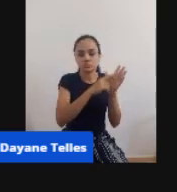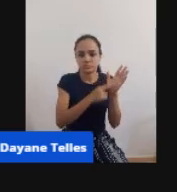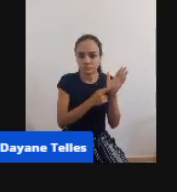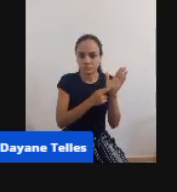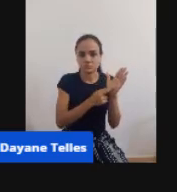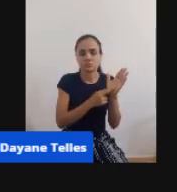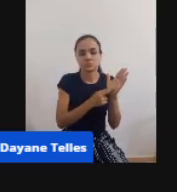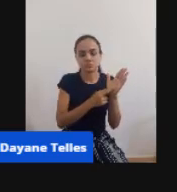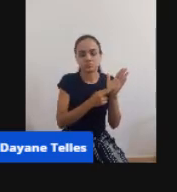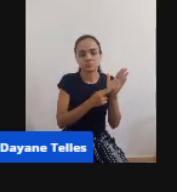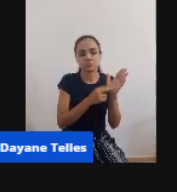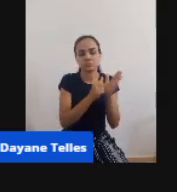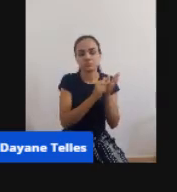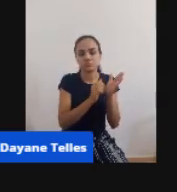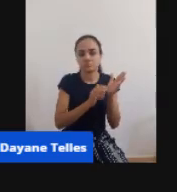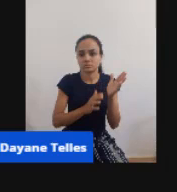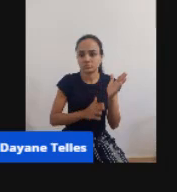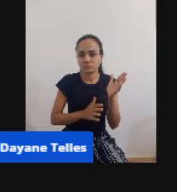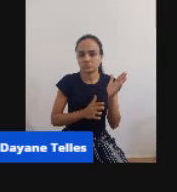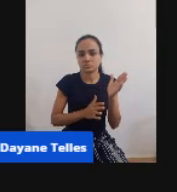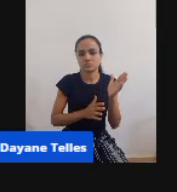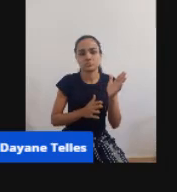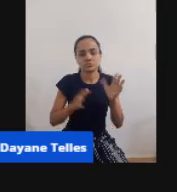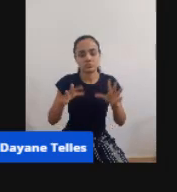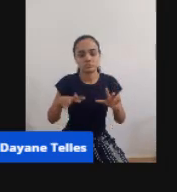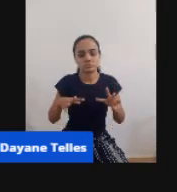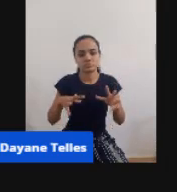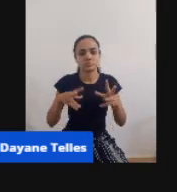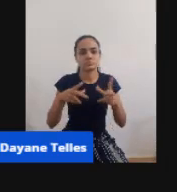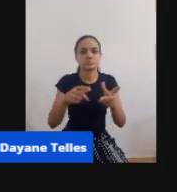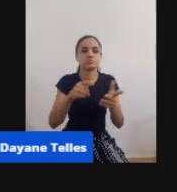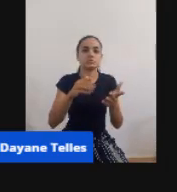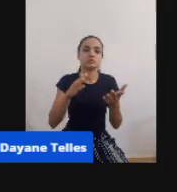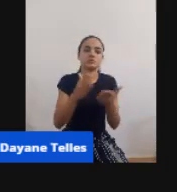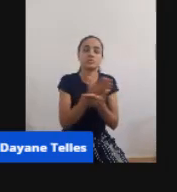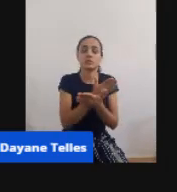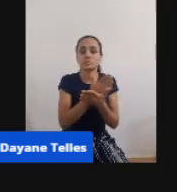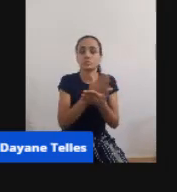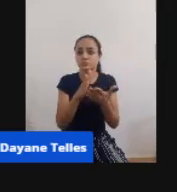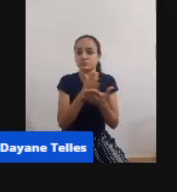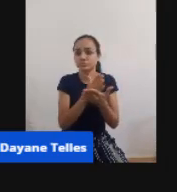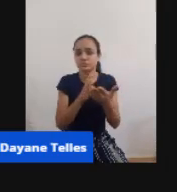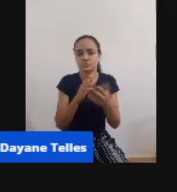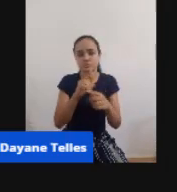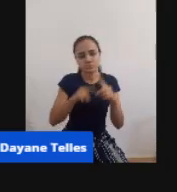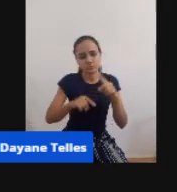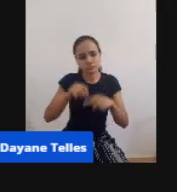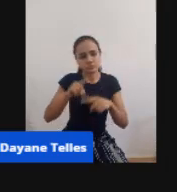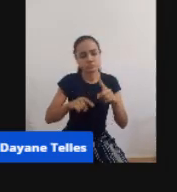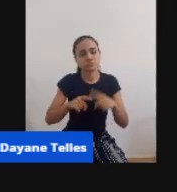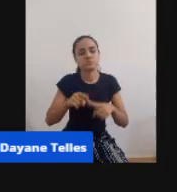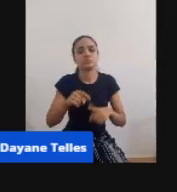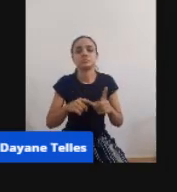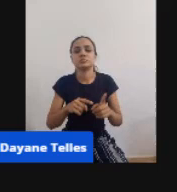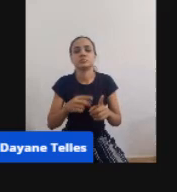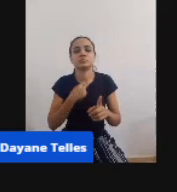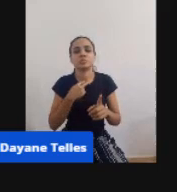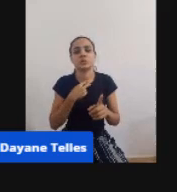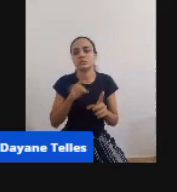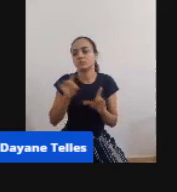tudo elementos que nós não devemos deixar de colocar nesse plano de aula. Então, onde eu